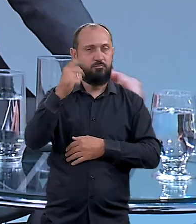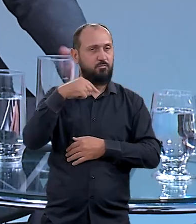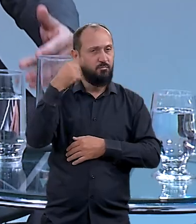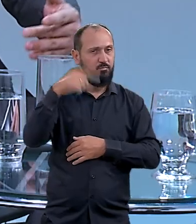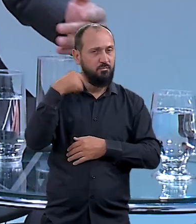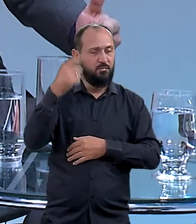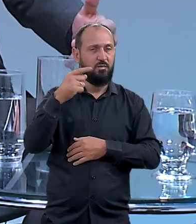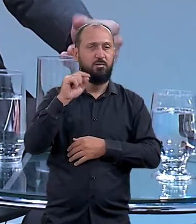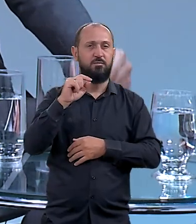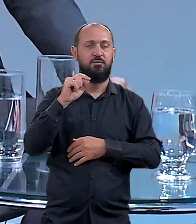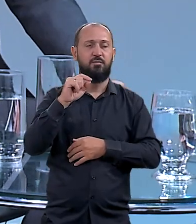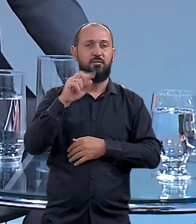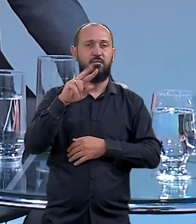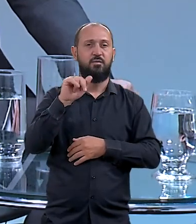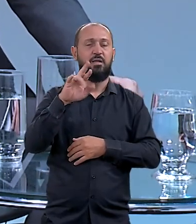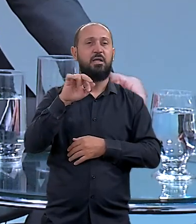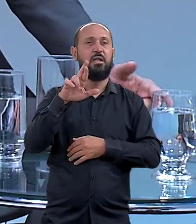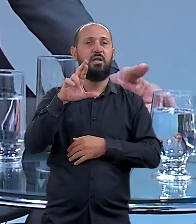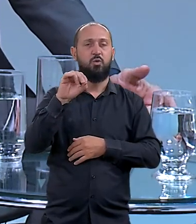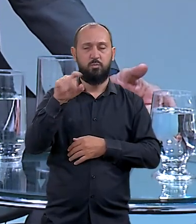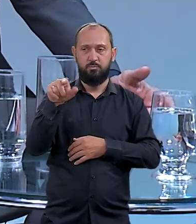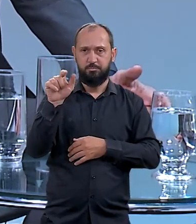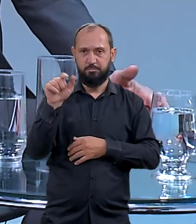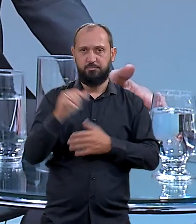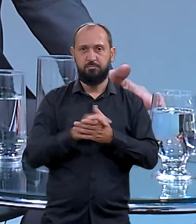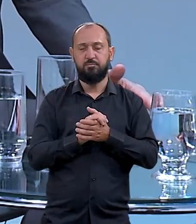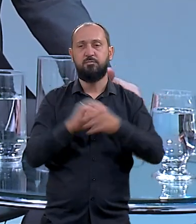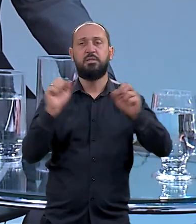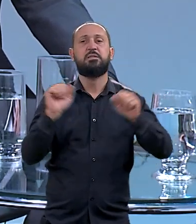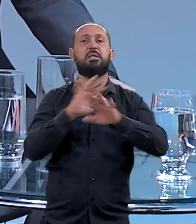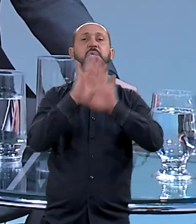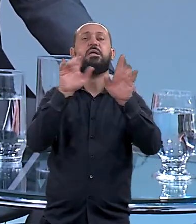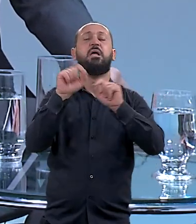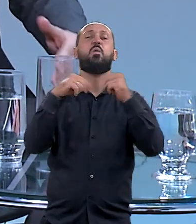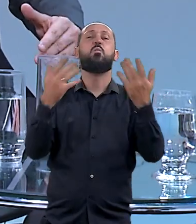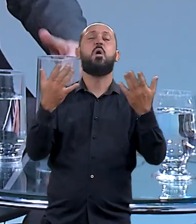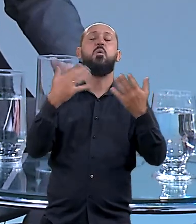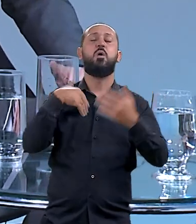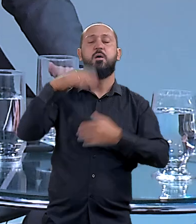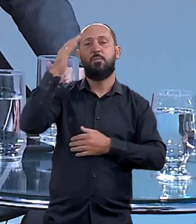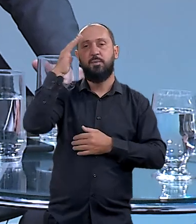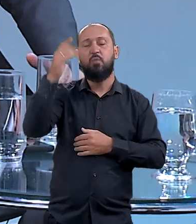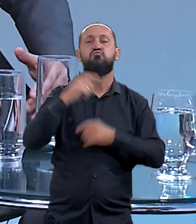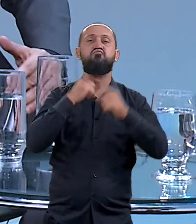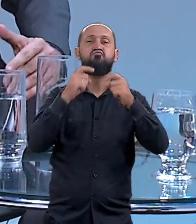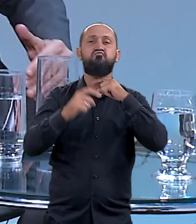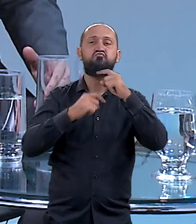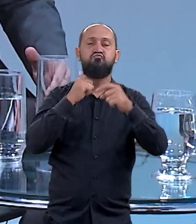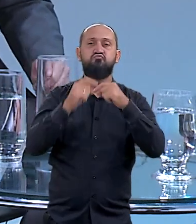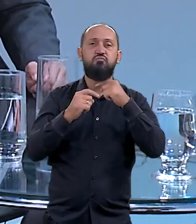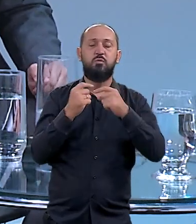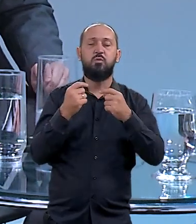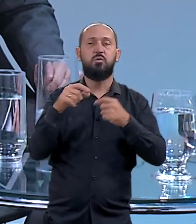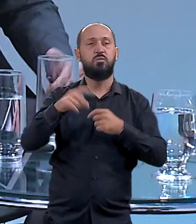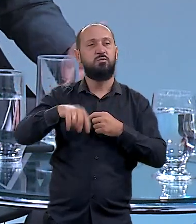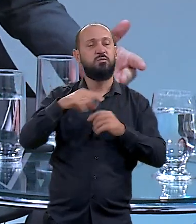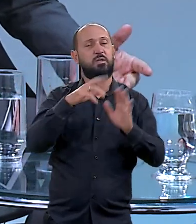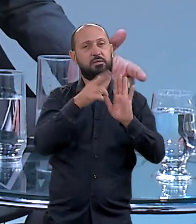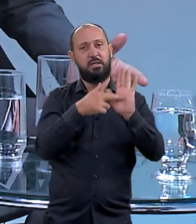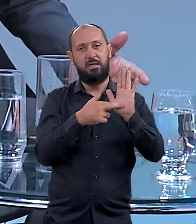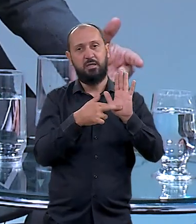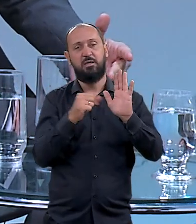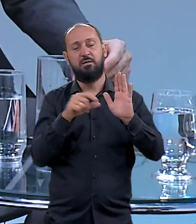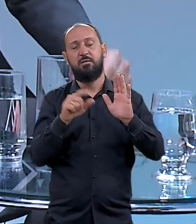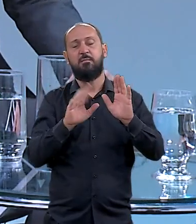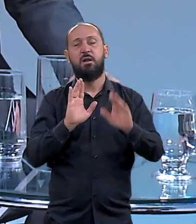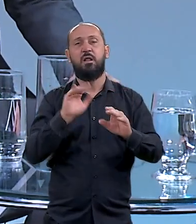Fontoura, que está esclarecendo para a gente quais são as principais dúvidas a respeito das regras que valem para a eleição de 2024, para as